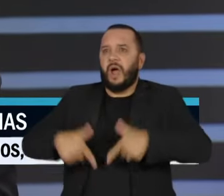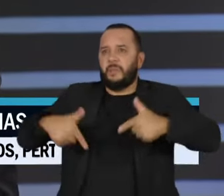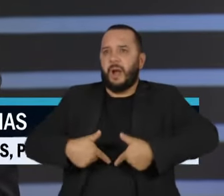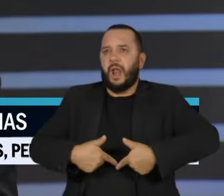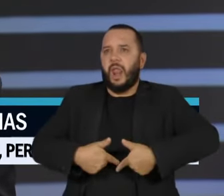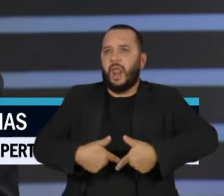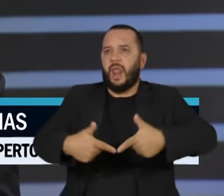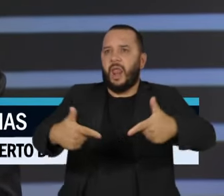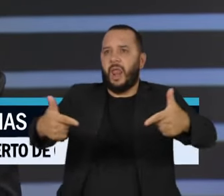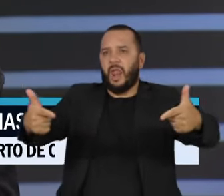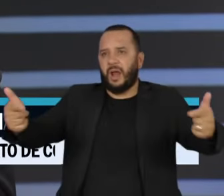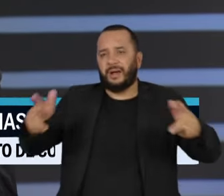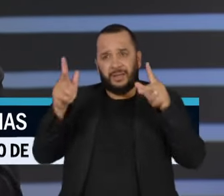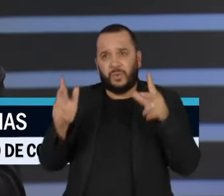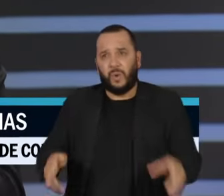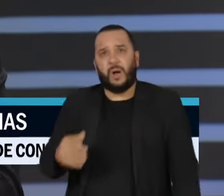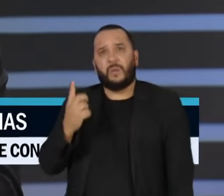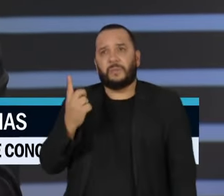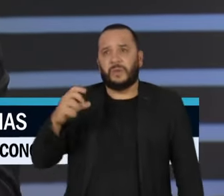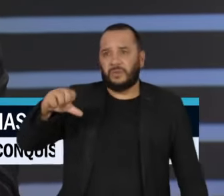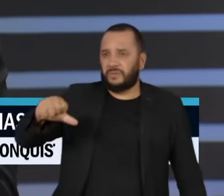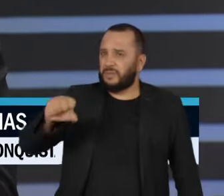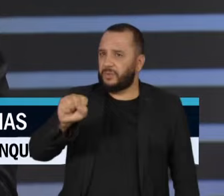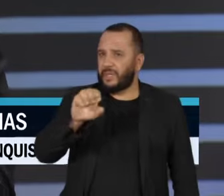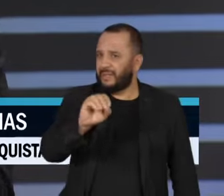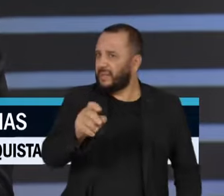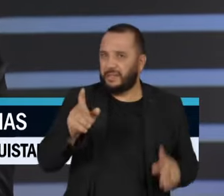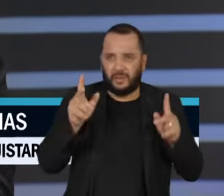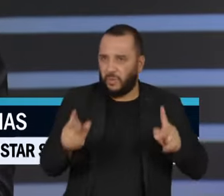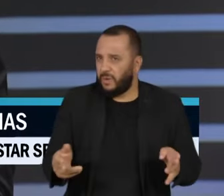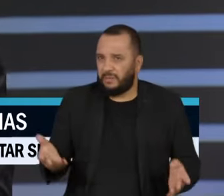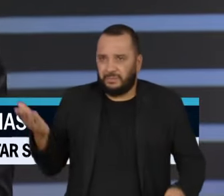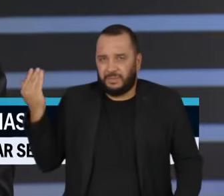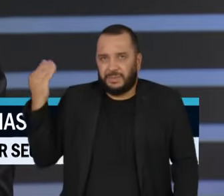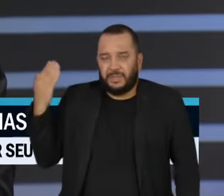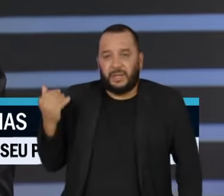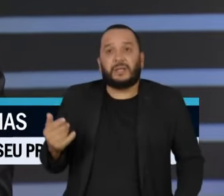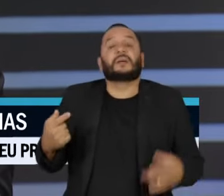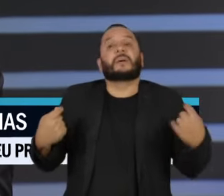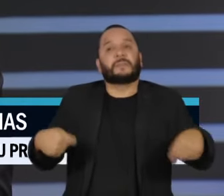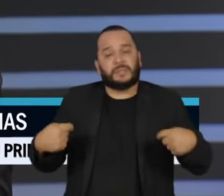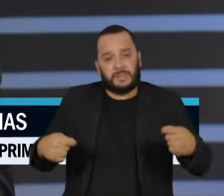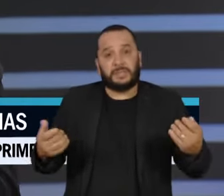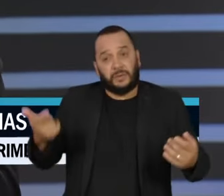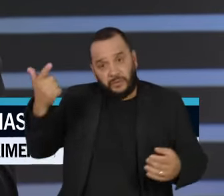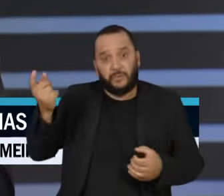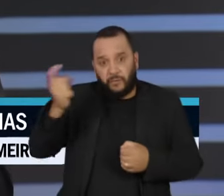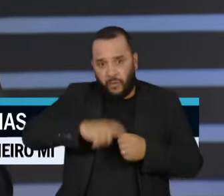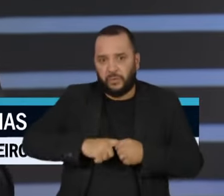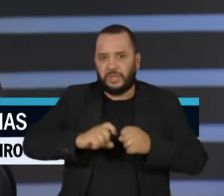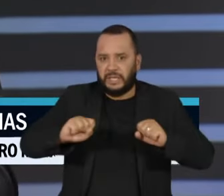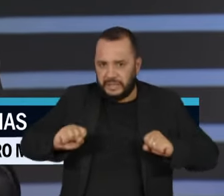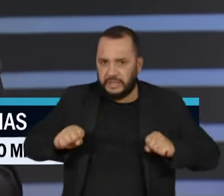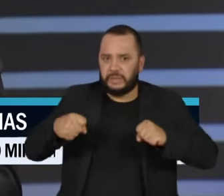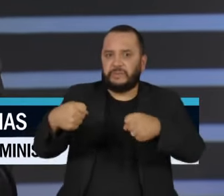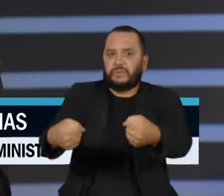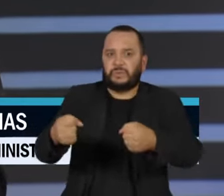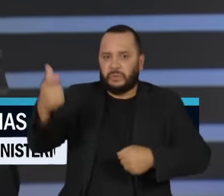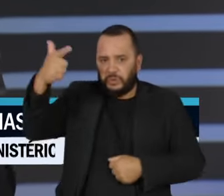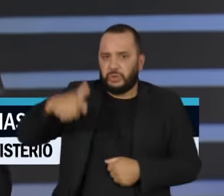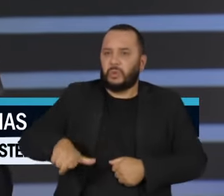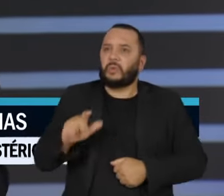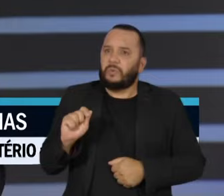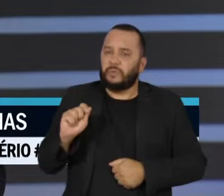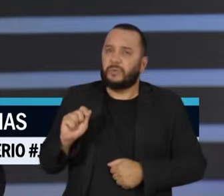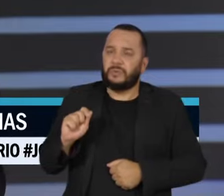entrevistado, à década de 80. Né? E a gente precisa agora retomar todo aquele esforço que foi feito, diminuir a quantidade, quer